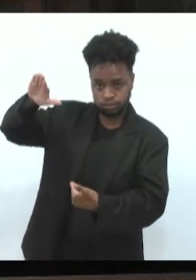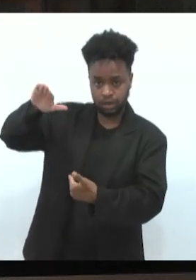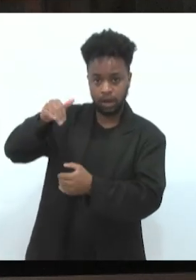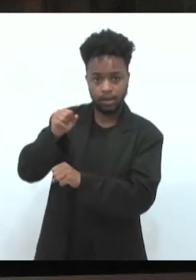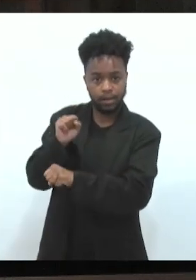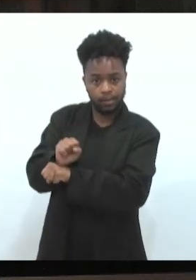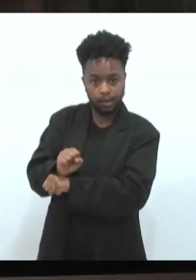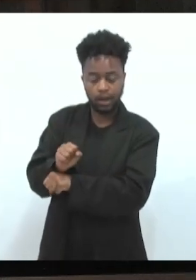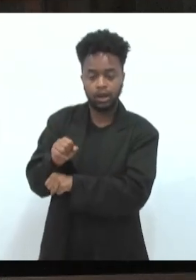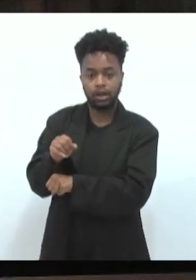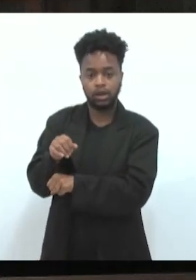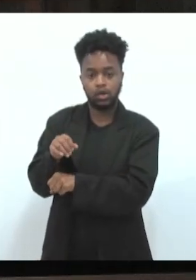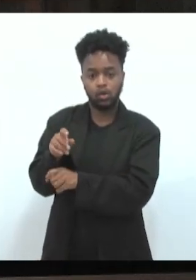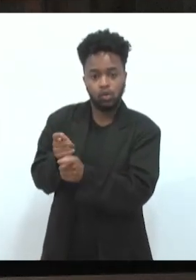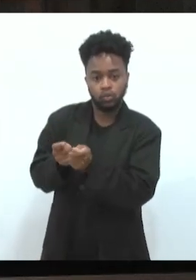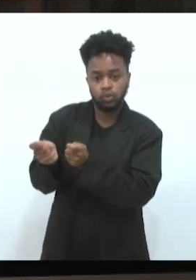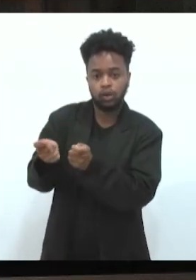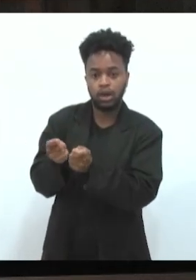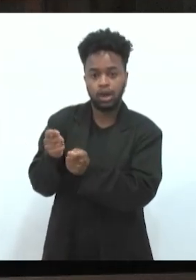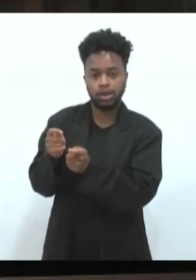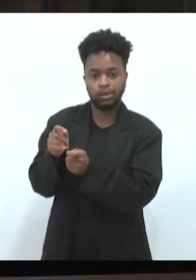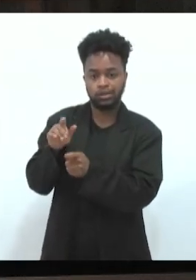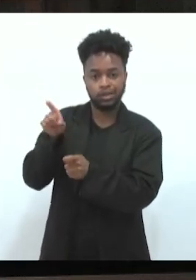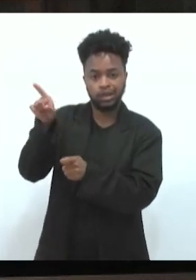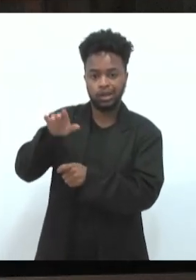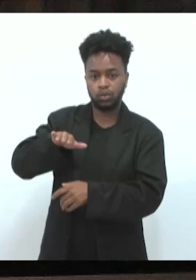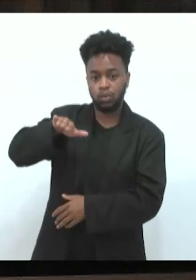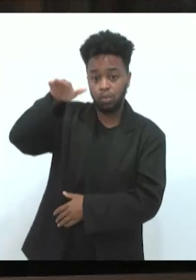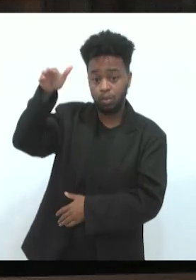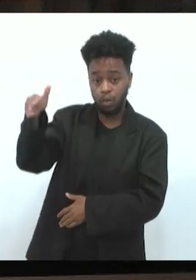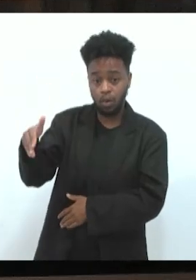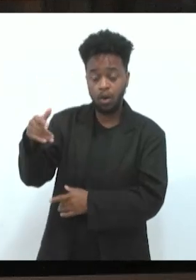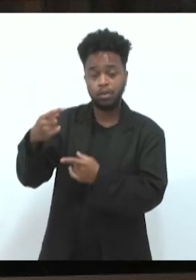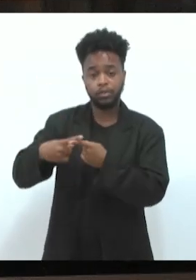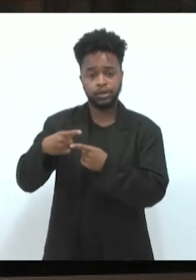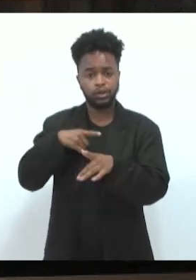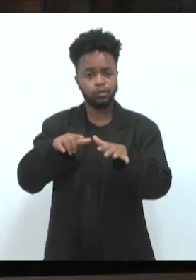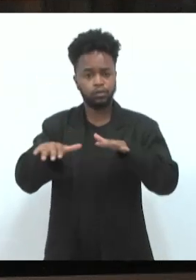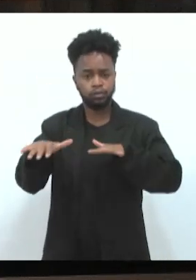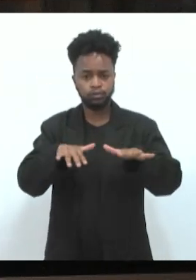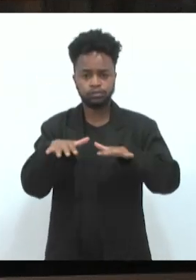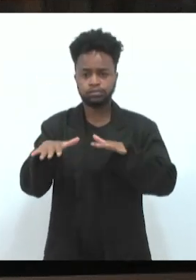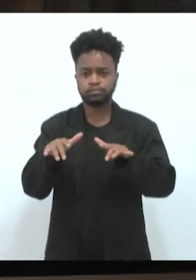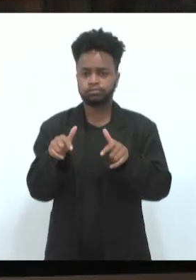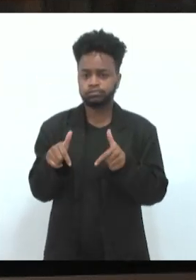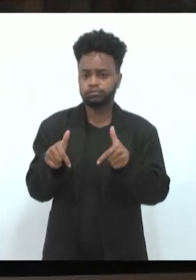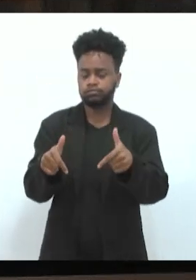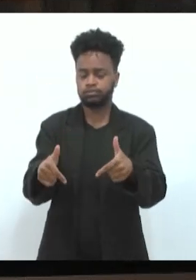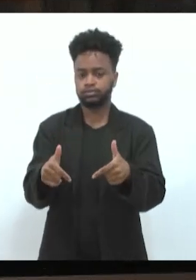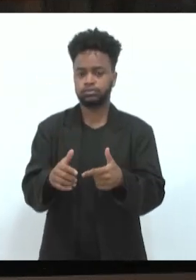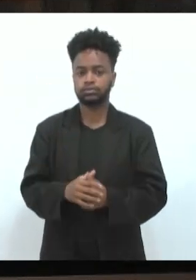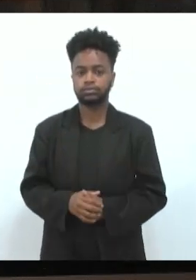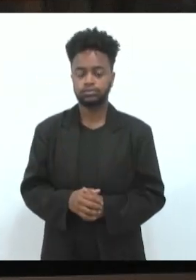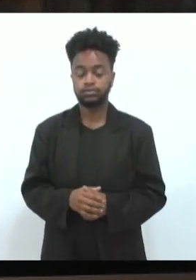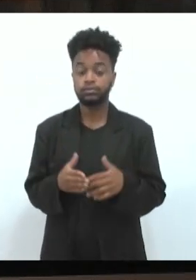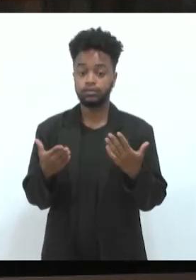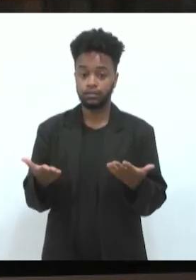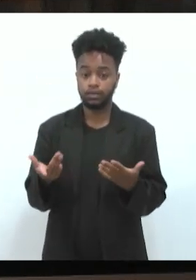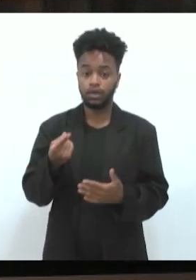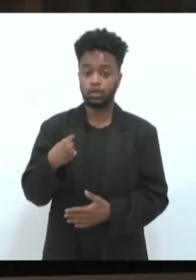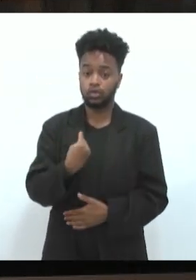lá situada ao alto do morro, que houve uma movimentação e a gente